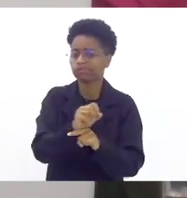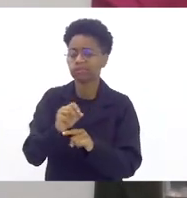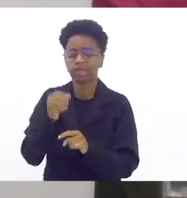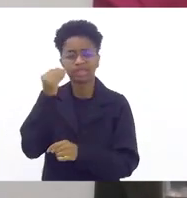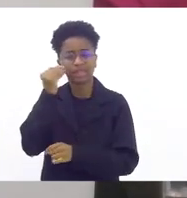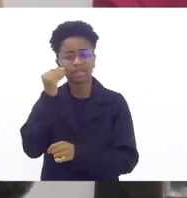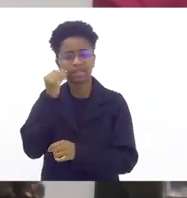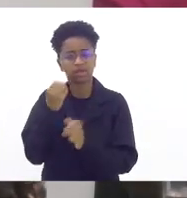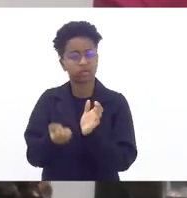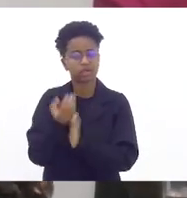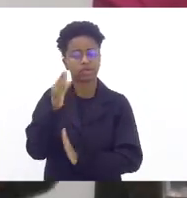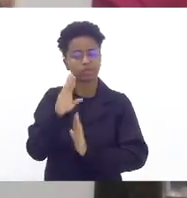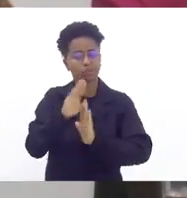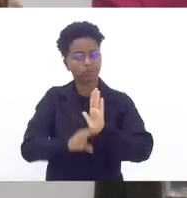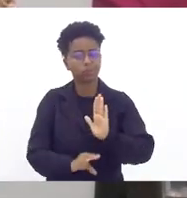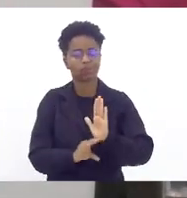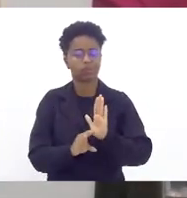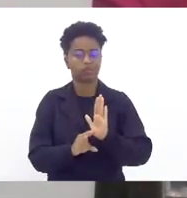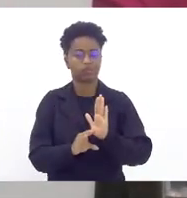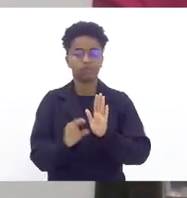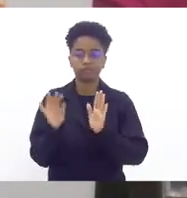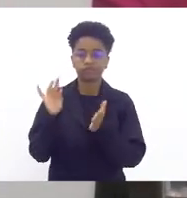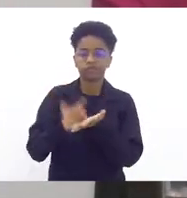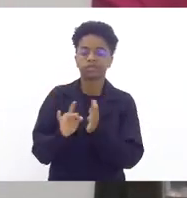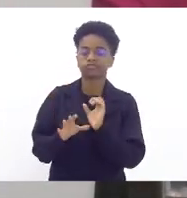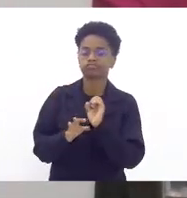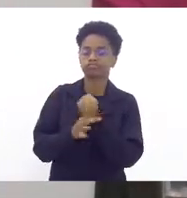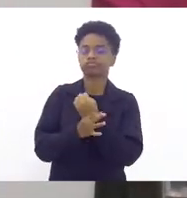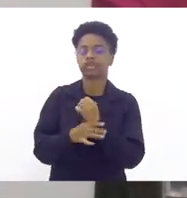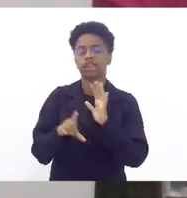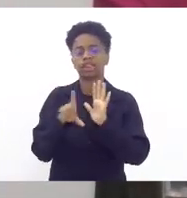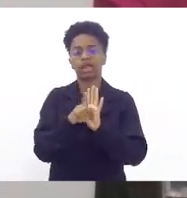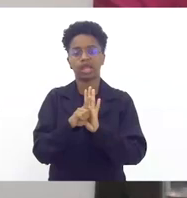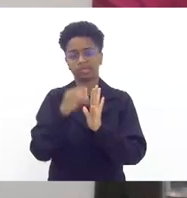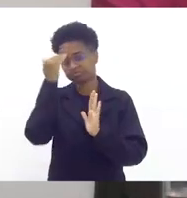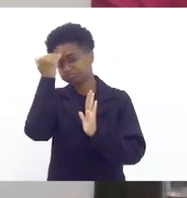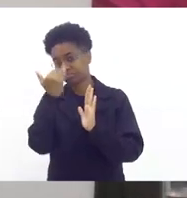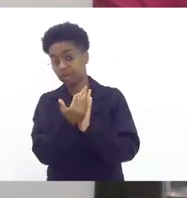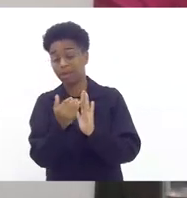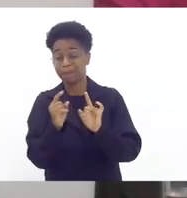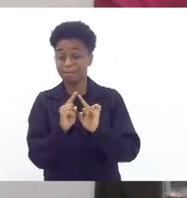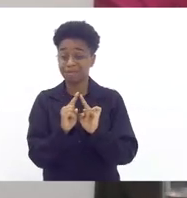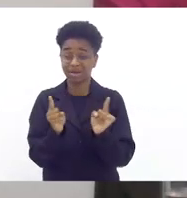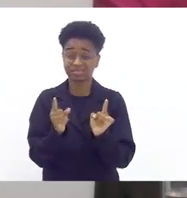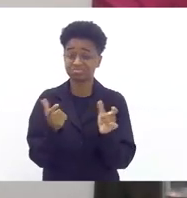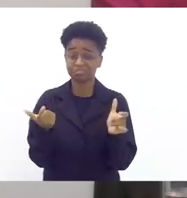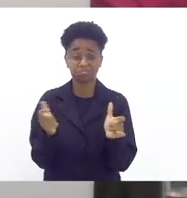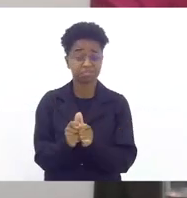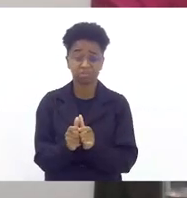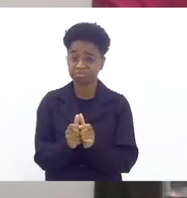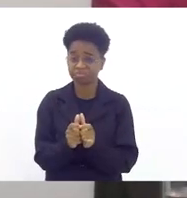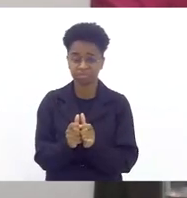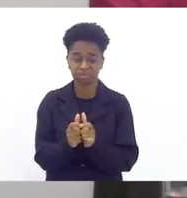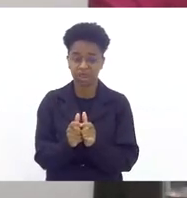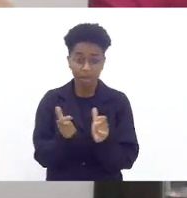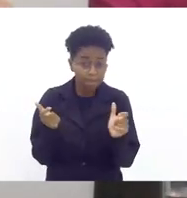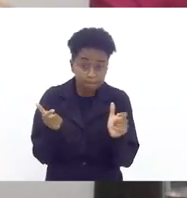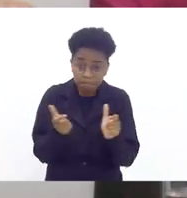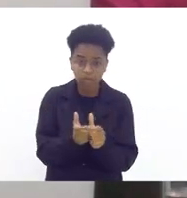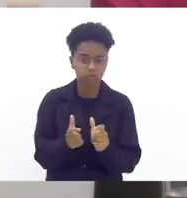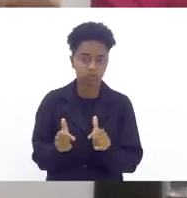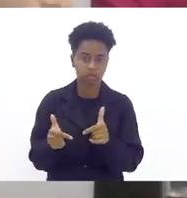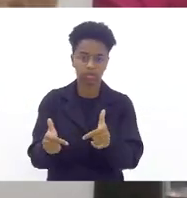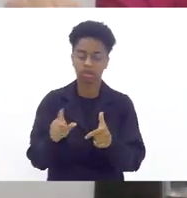construir um currículo que garanta essas leis estarem lá. Mas isso é a menoria. A gente